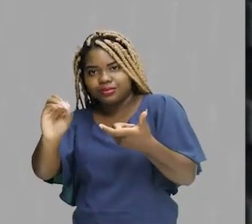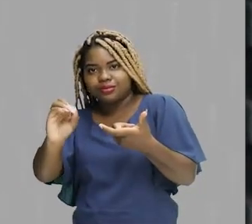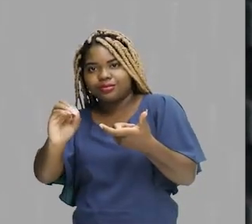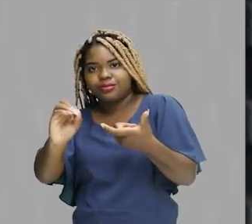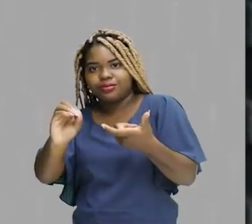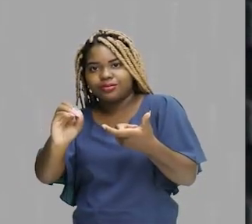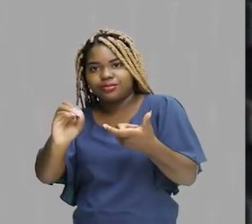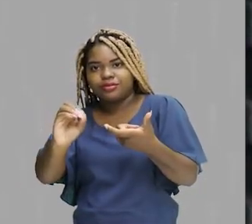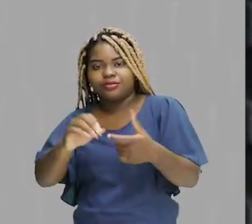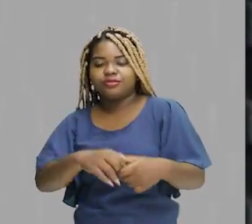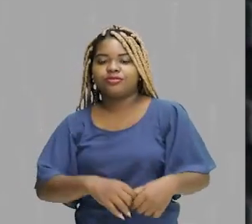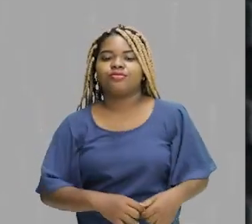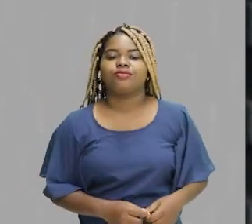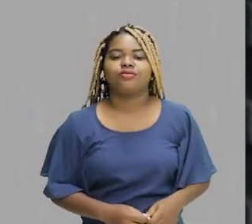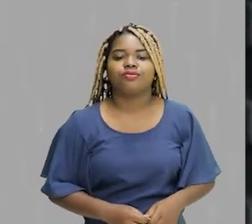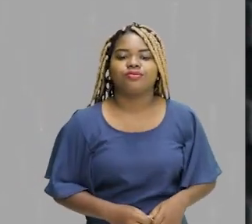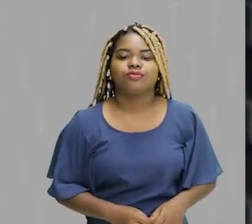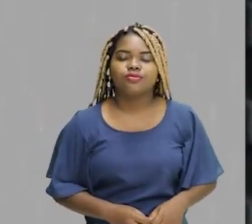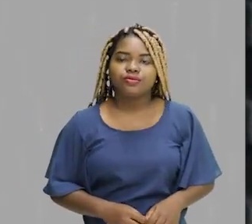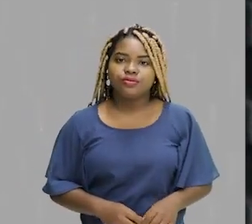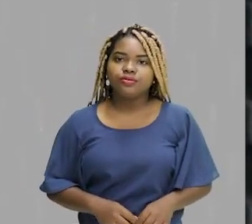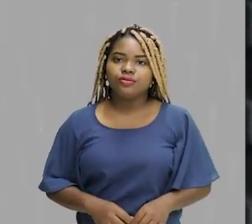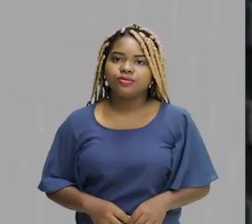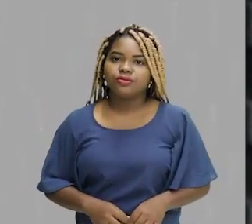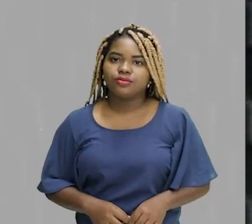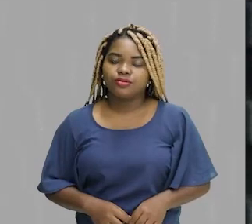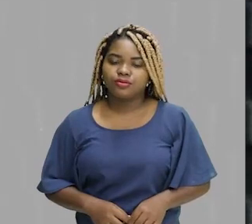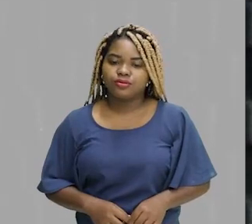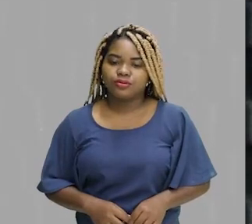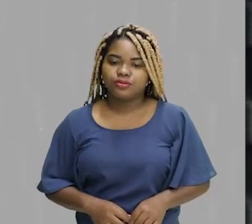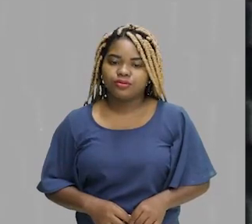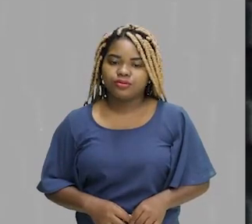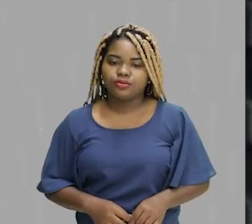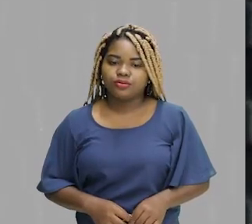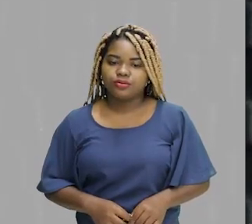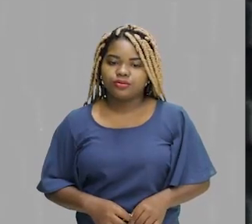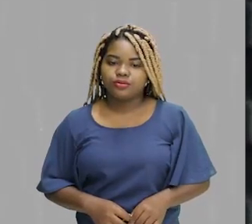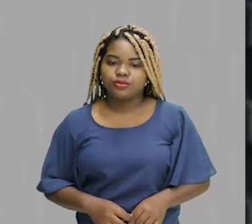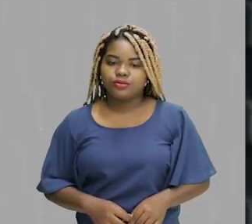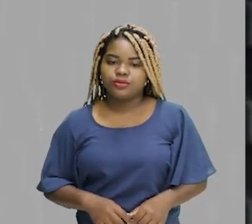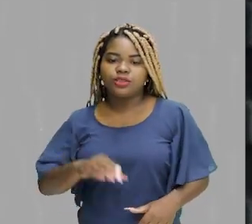ânion será sulfato. Como eu tenho, olha só, o